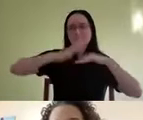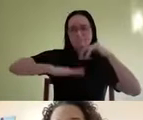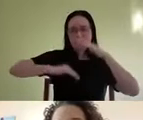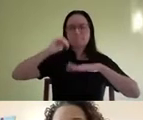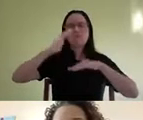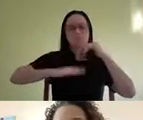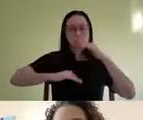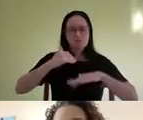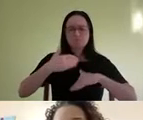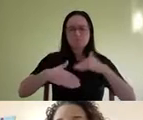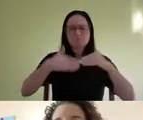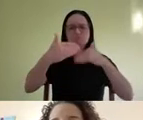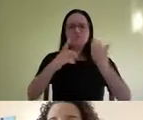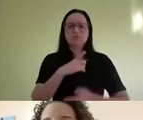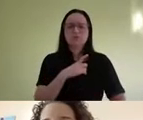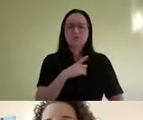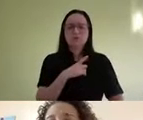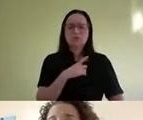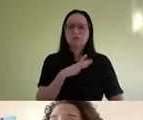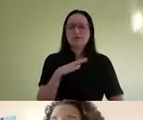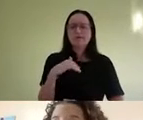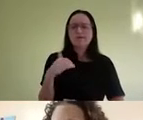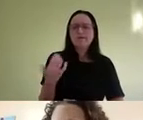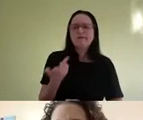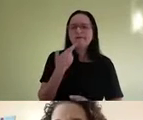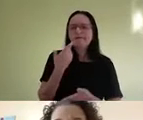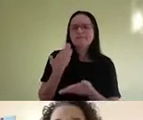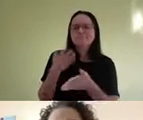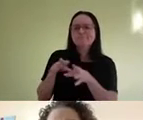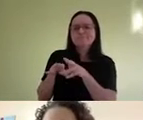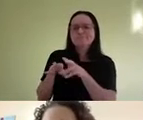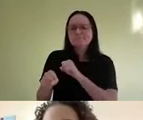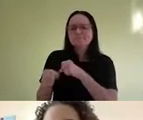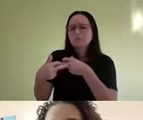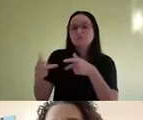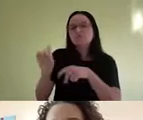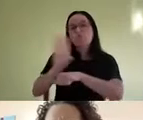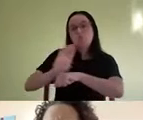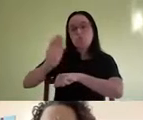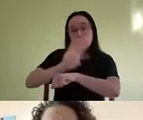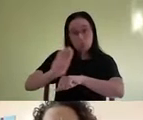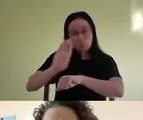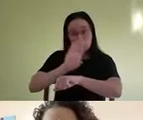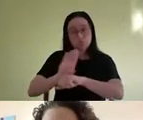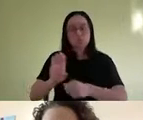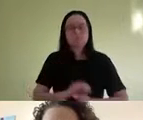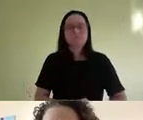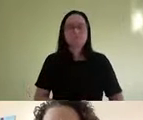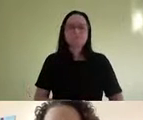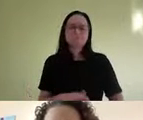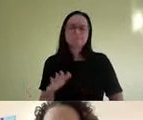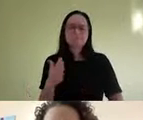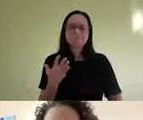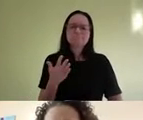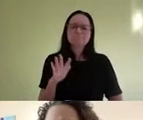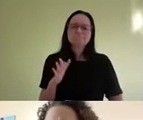deixei a parte de formação um pouquinho de lado, mas fazendo cursos. E aí, depois de mais ou menos